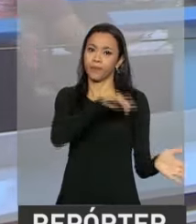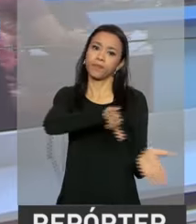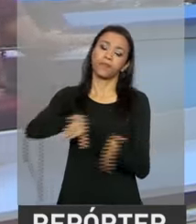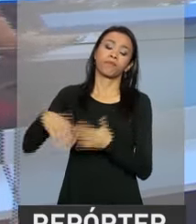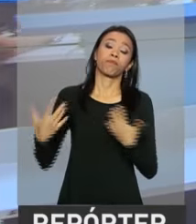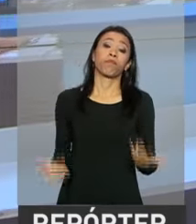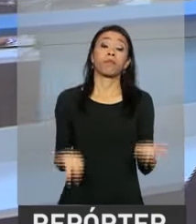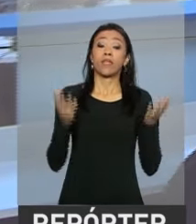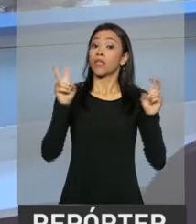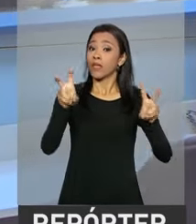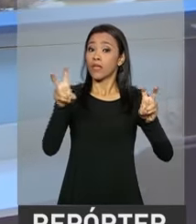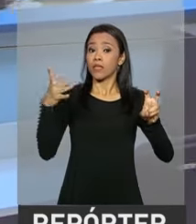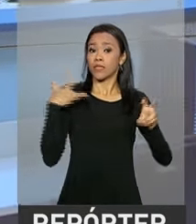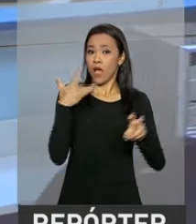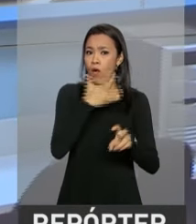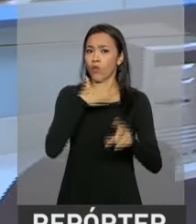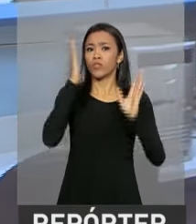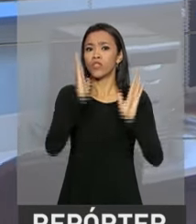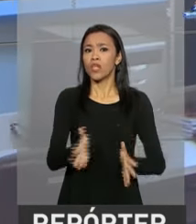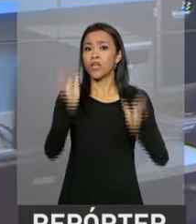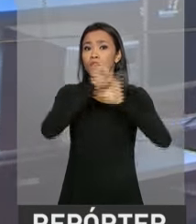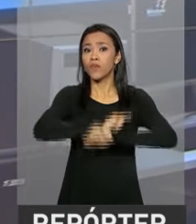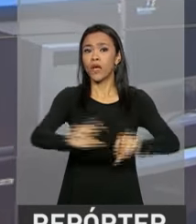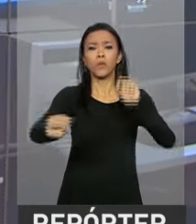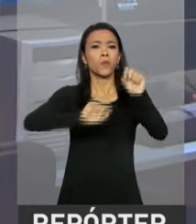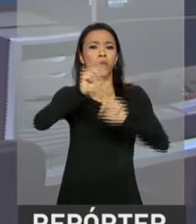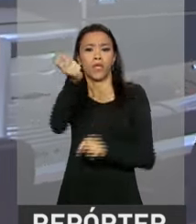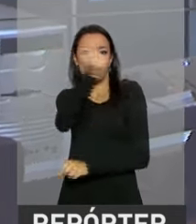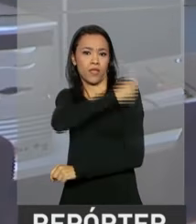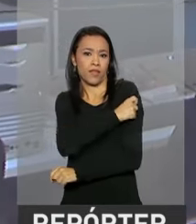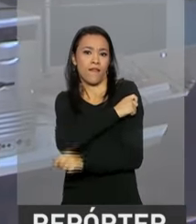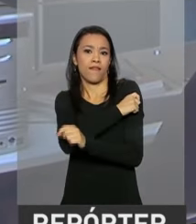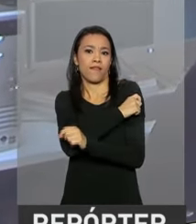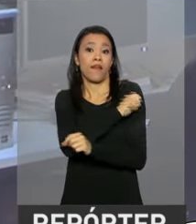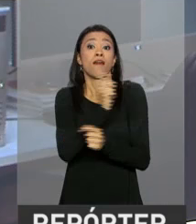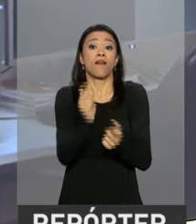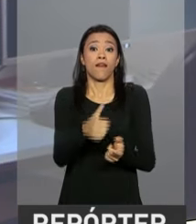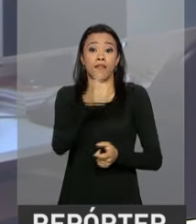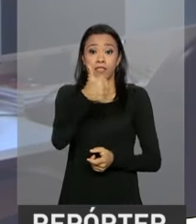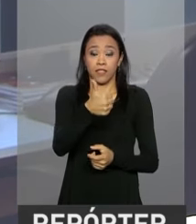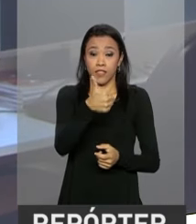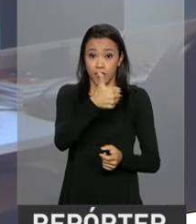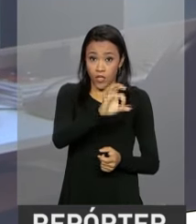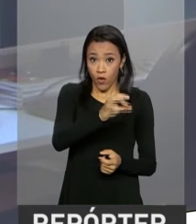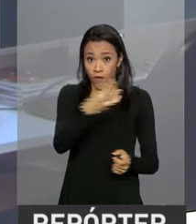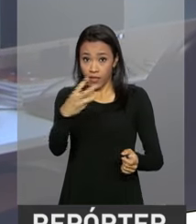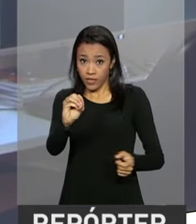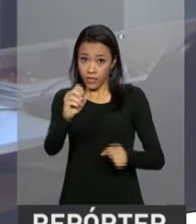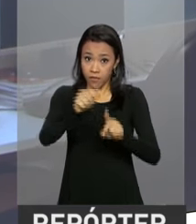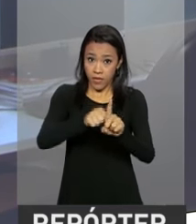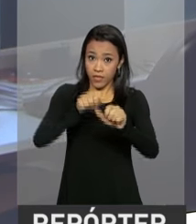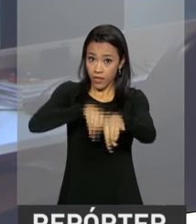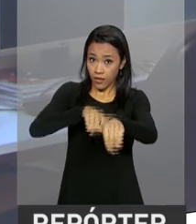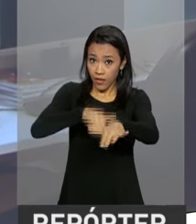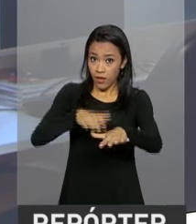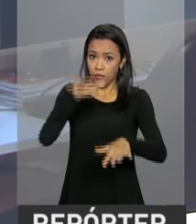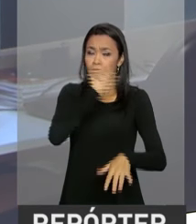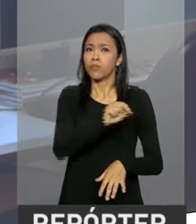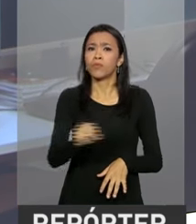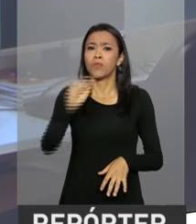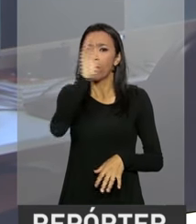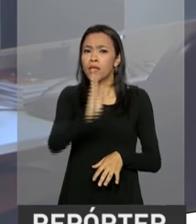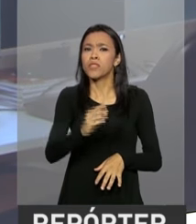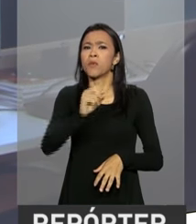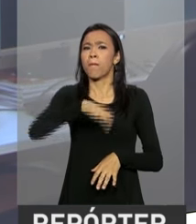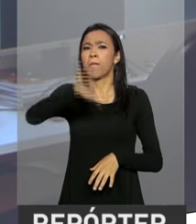falar em saúde, foi lançada a campanha de vacinação. De 19 a 30 de setembro, os postos de saúde de todo o país vão aplicar mais